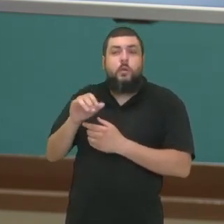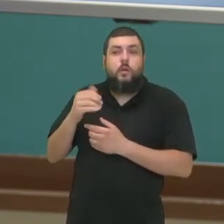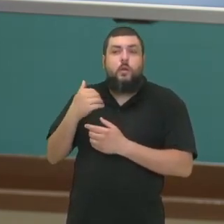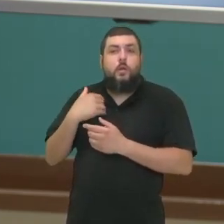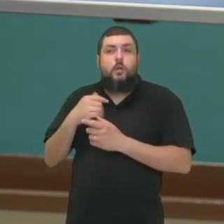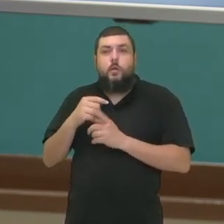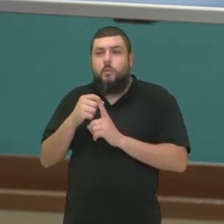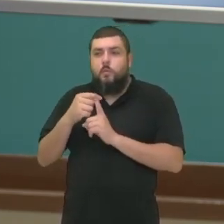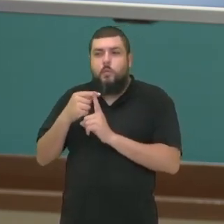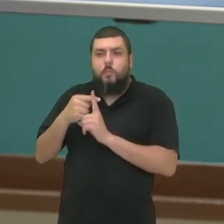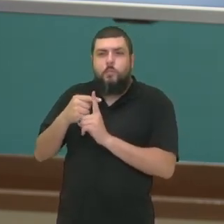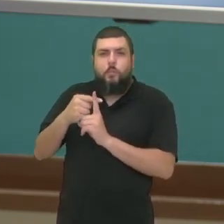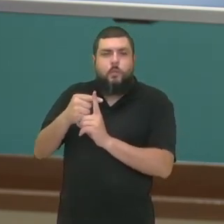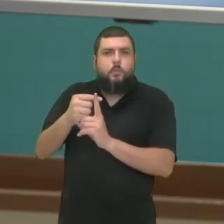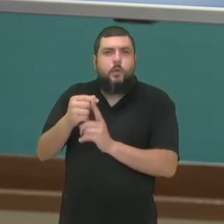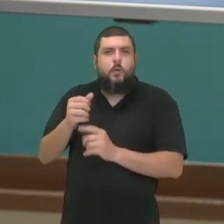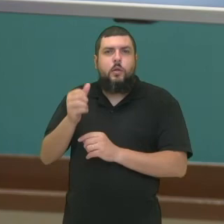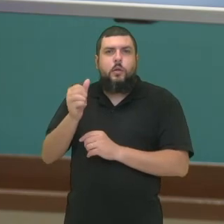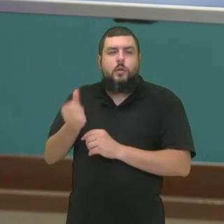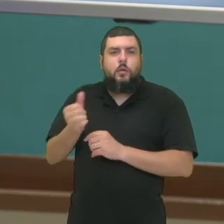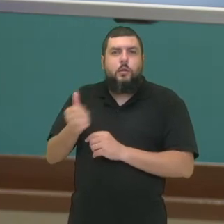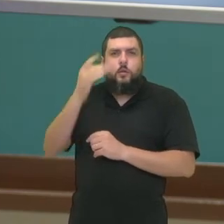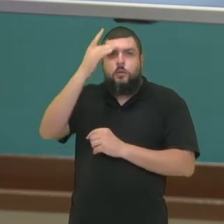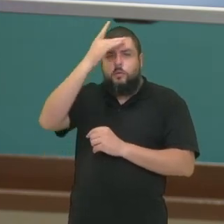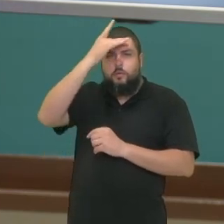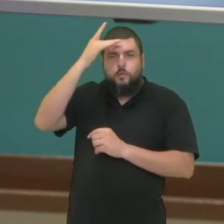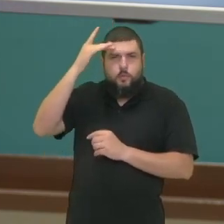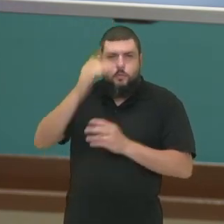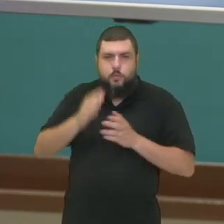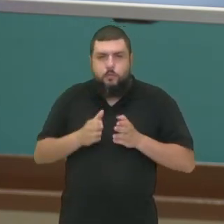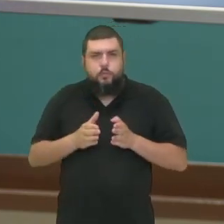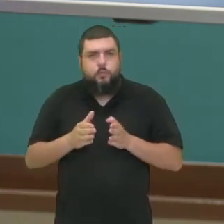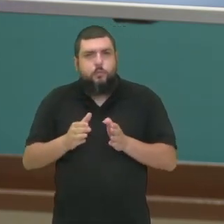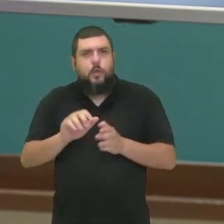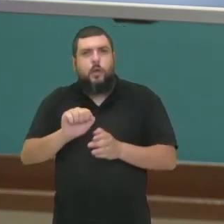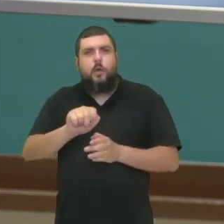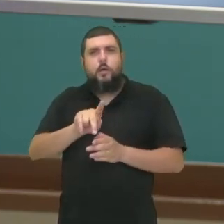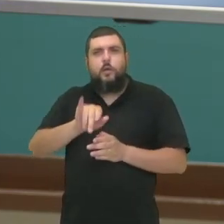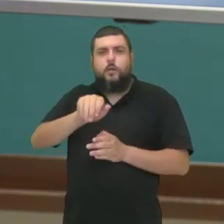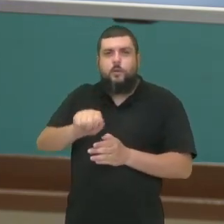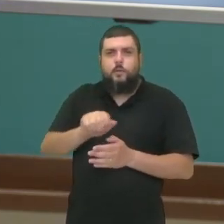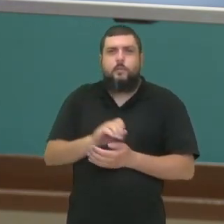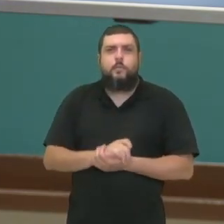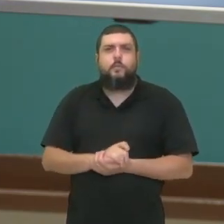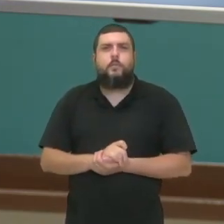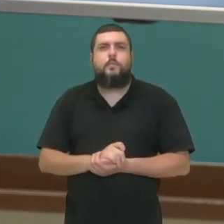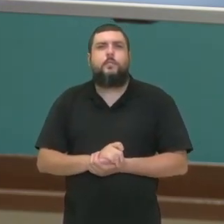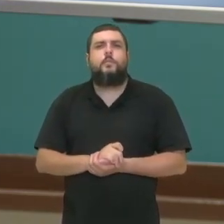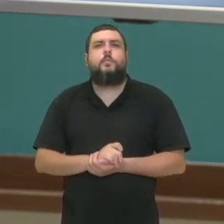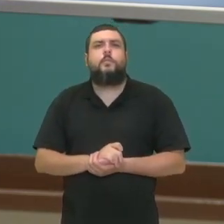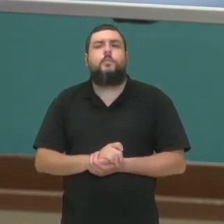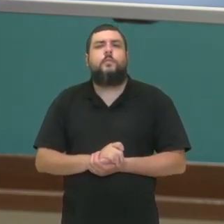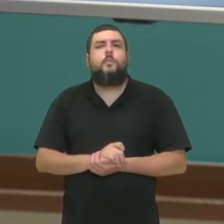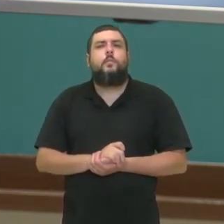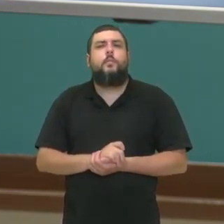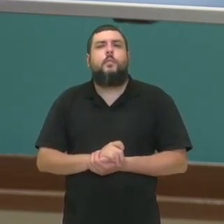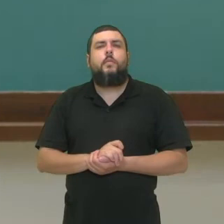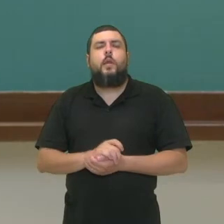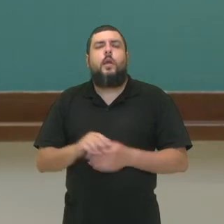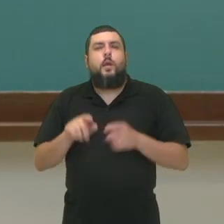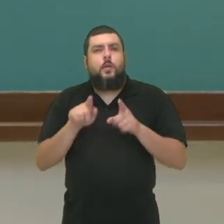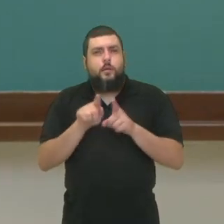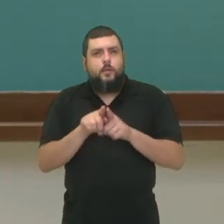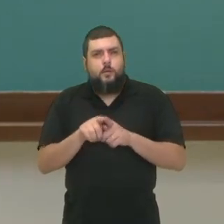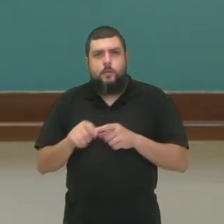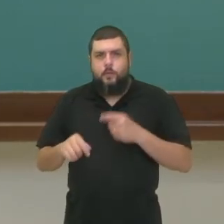crucificado com os outros 6 mil sobreviventes nas margens da Via Ápia, principal estrada da Roma. Termas públicas é um outro tema que eu